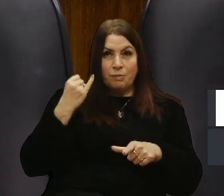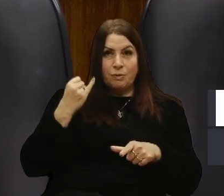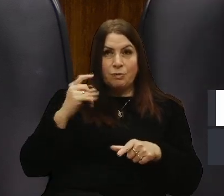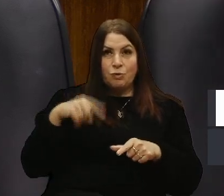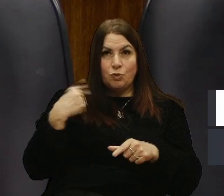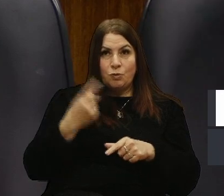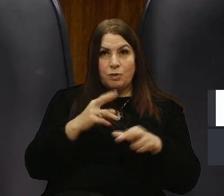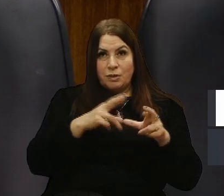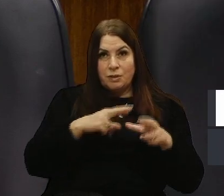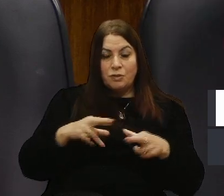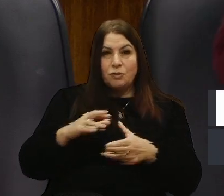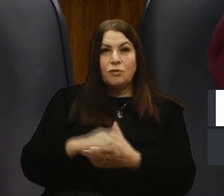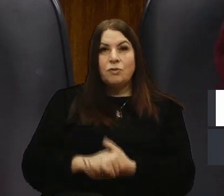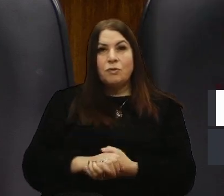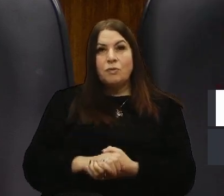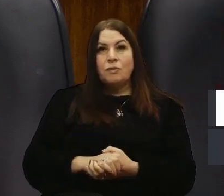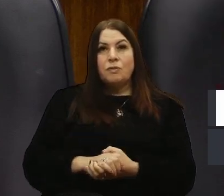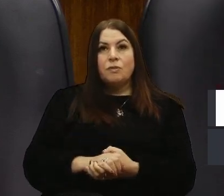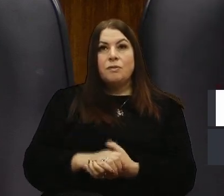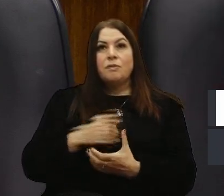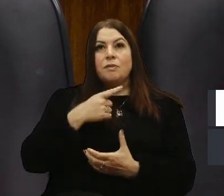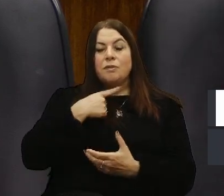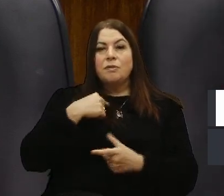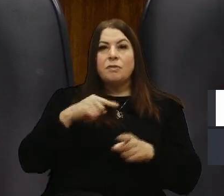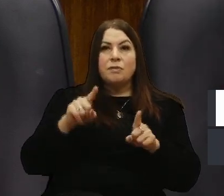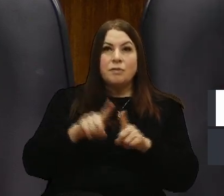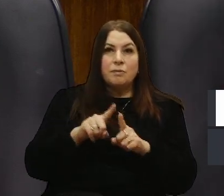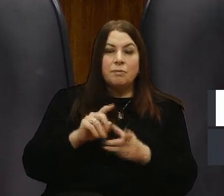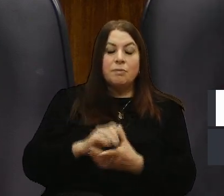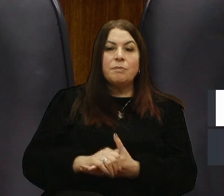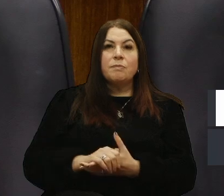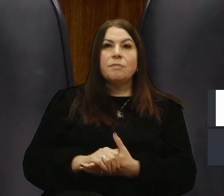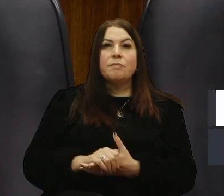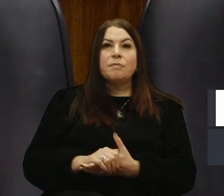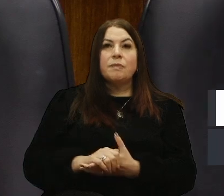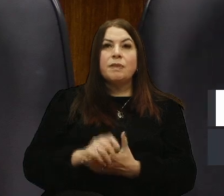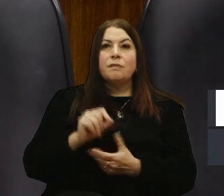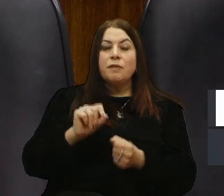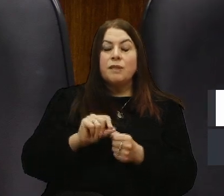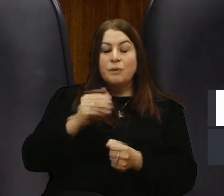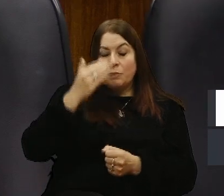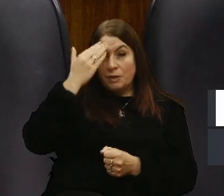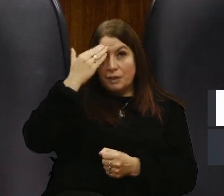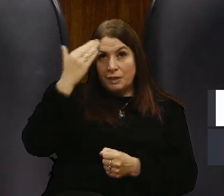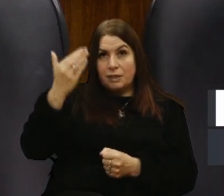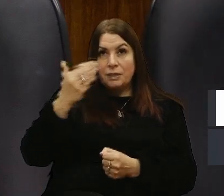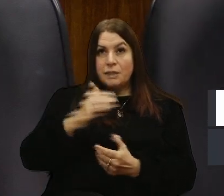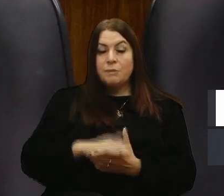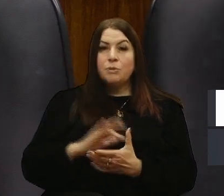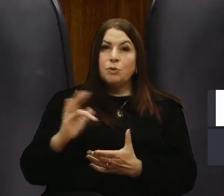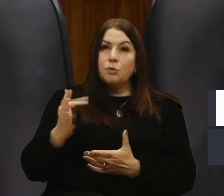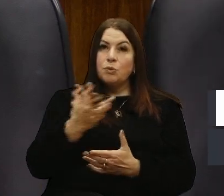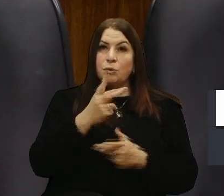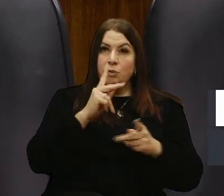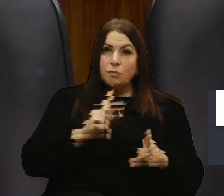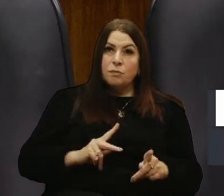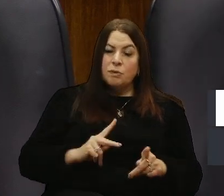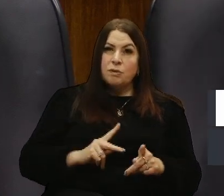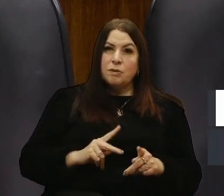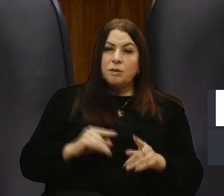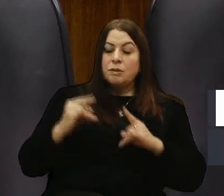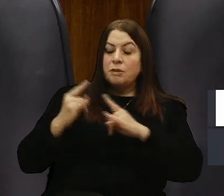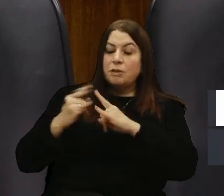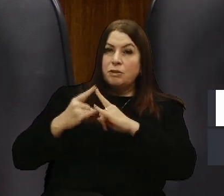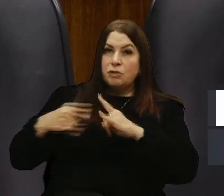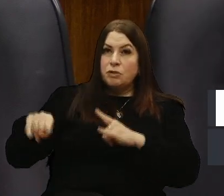a nossa região. Eu gostaria também de fazer um agradecimento a todas as pessoas e